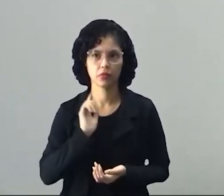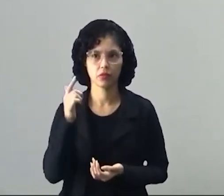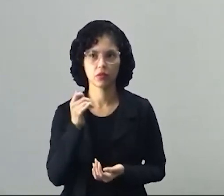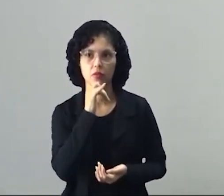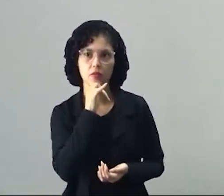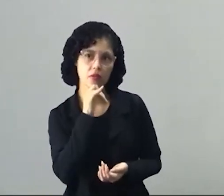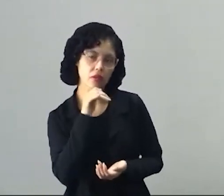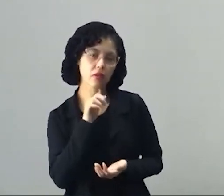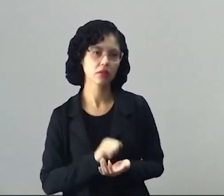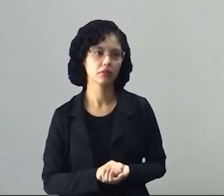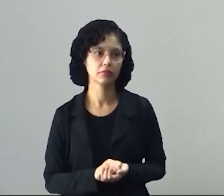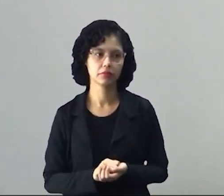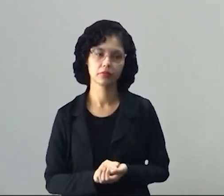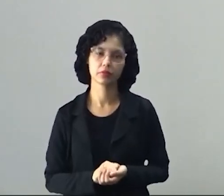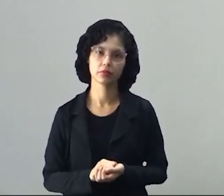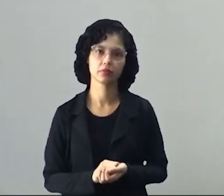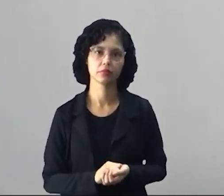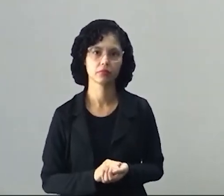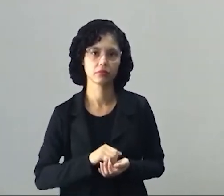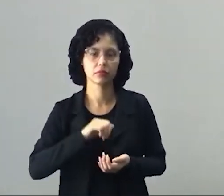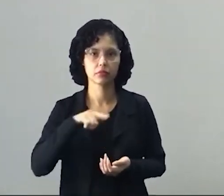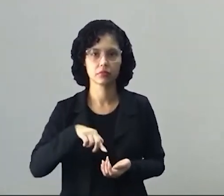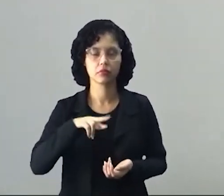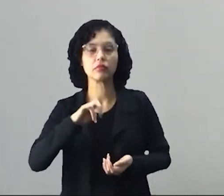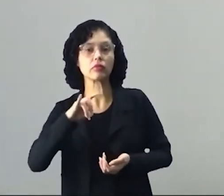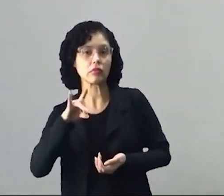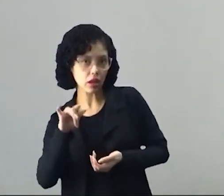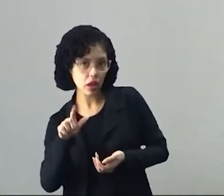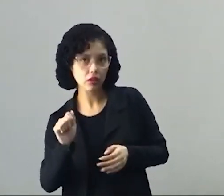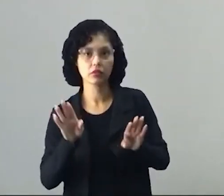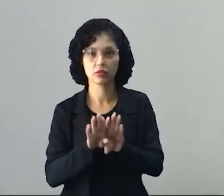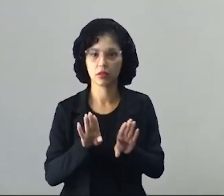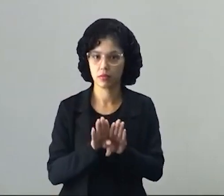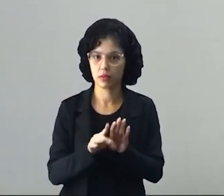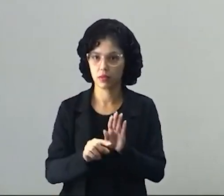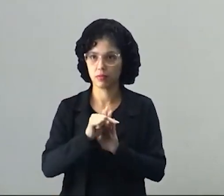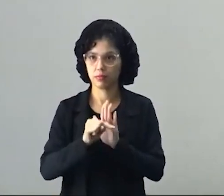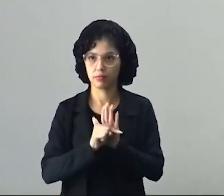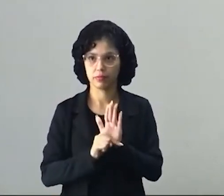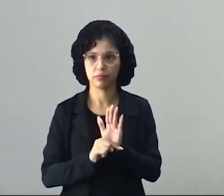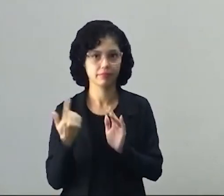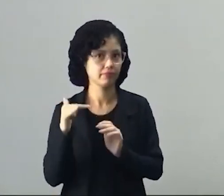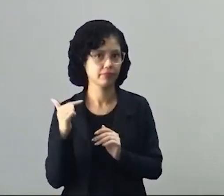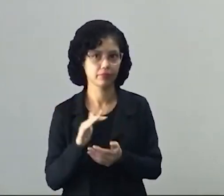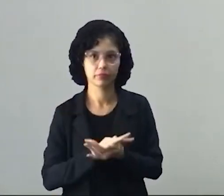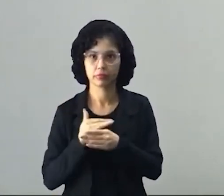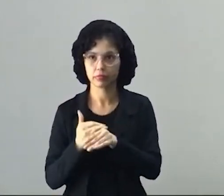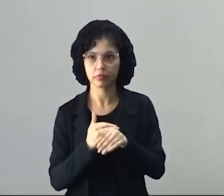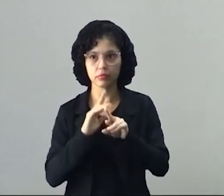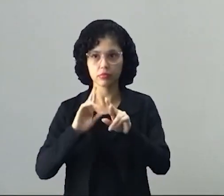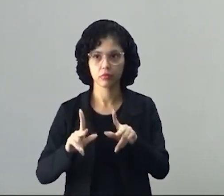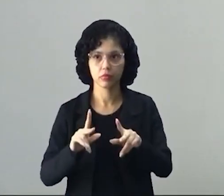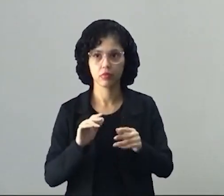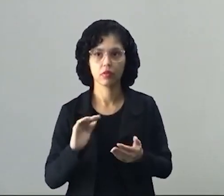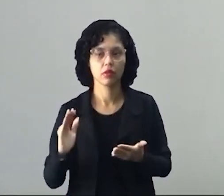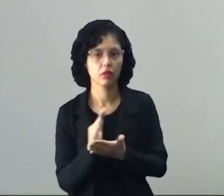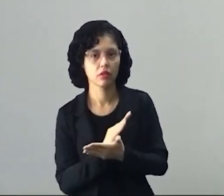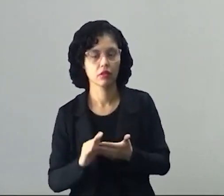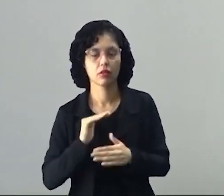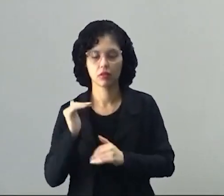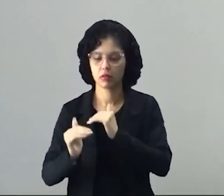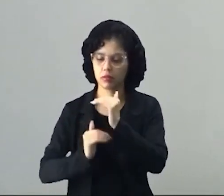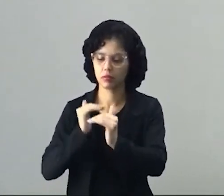Outro exemplo também, nos quinidários também não é um padrão ser simetria bilateral. E em alguns organismos